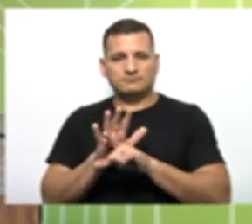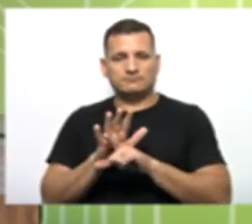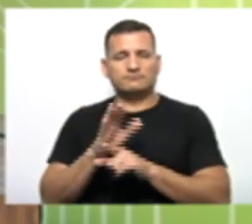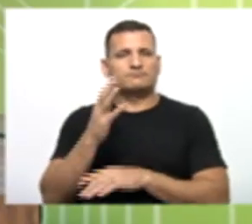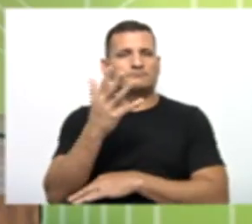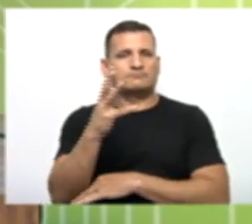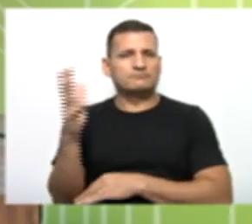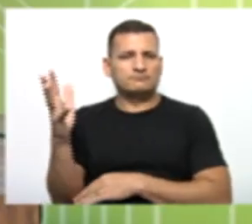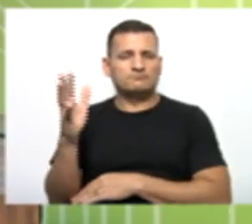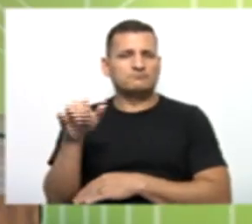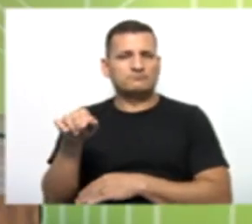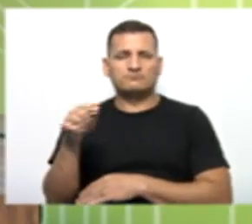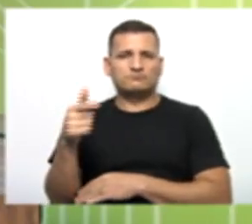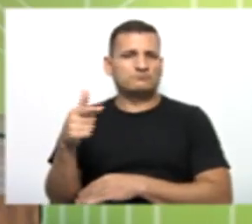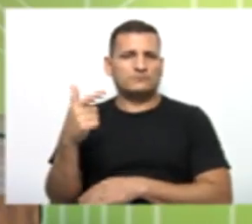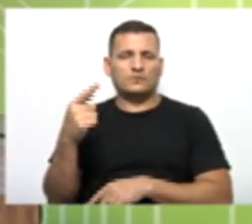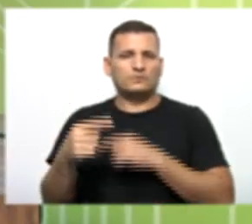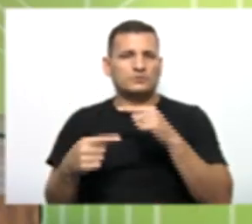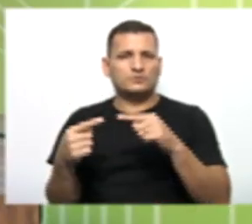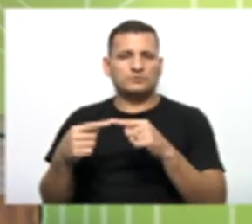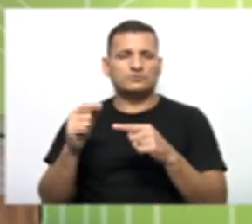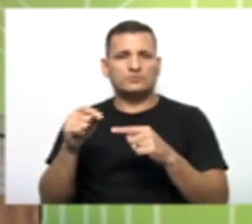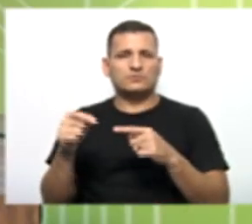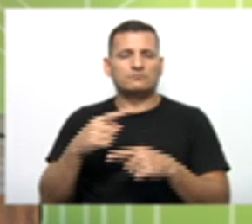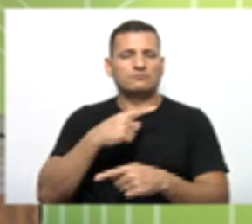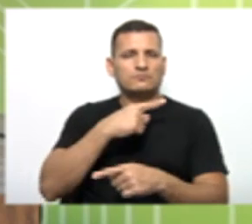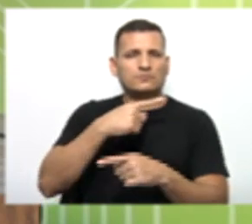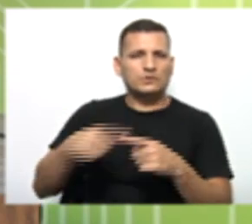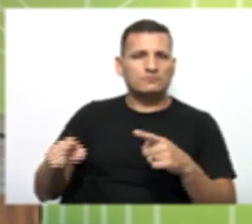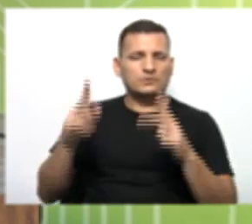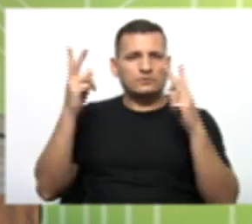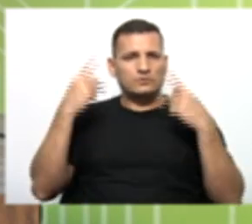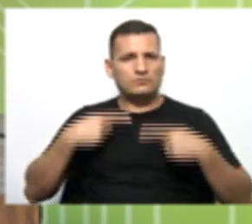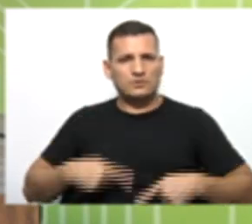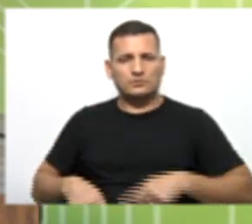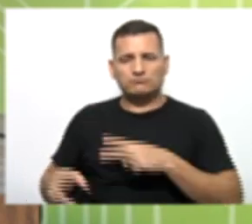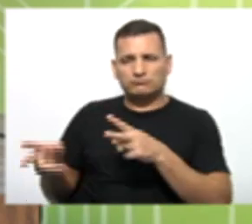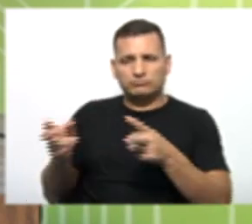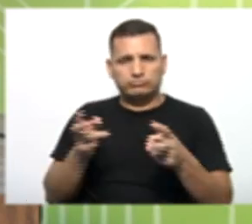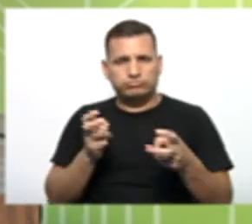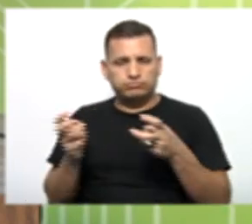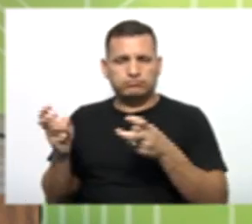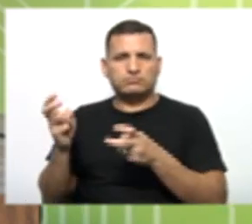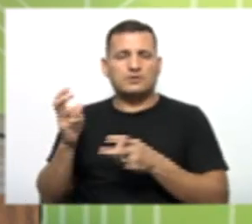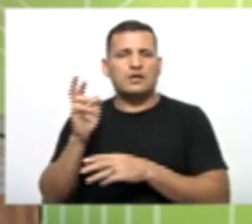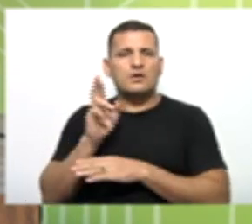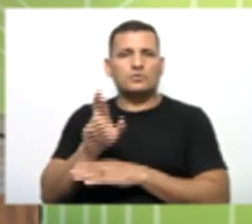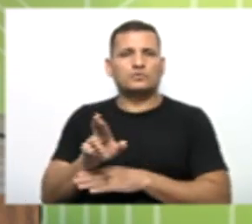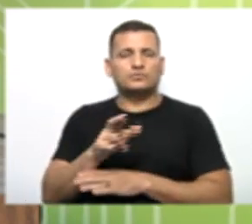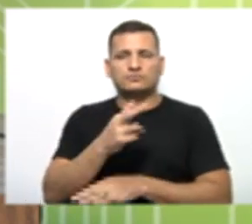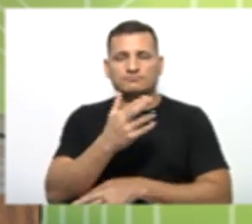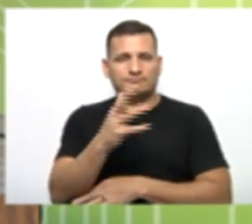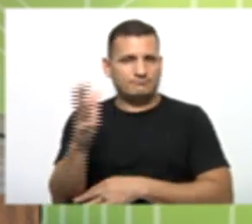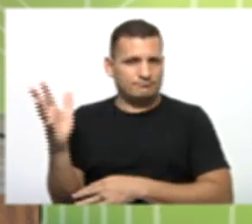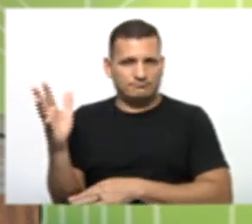não tem por objetivo impedir que o homem explore os recursos naturais, mas sim